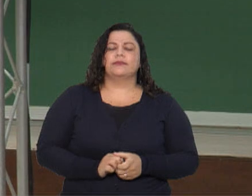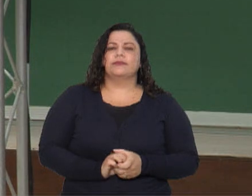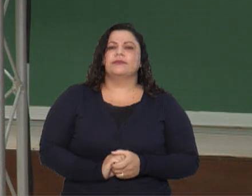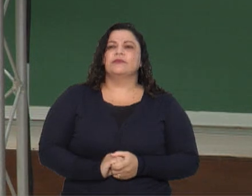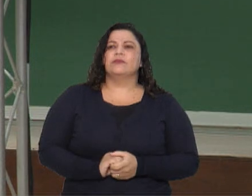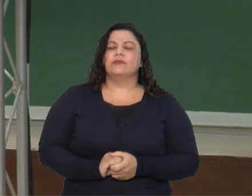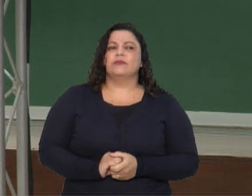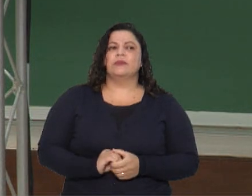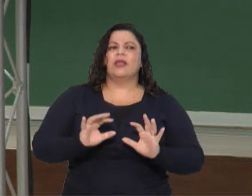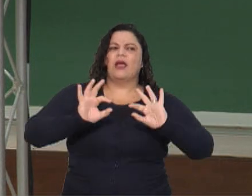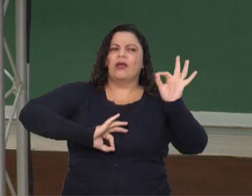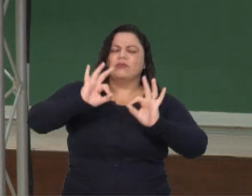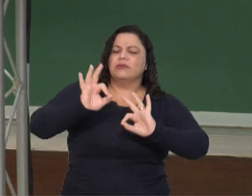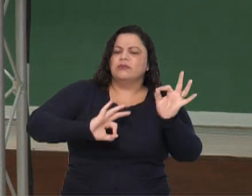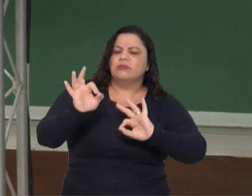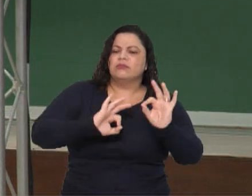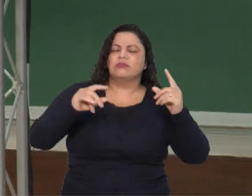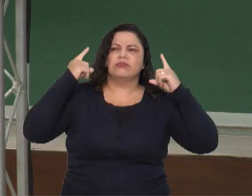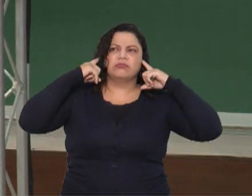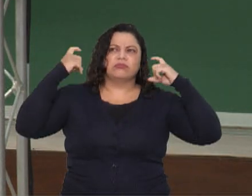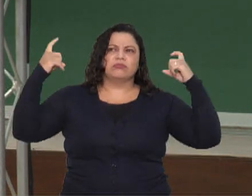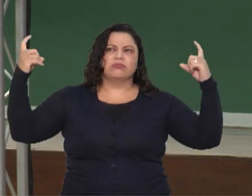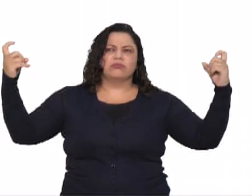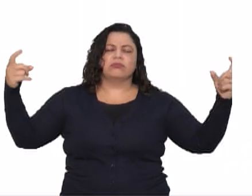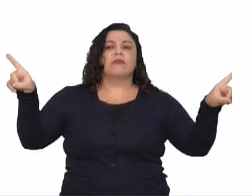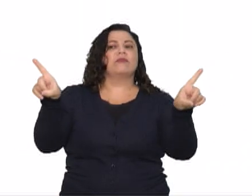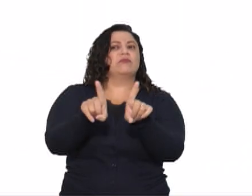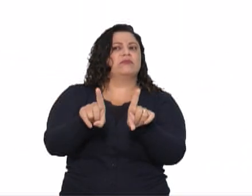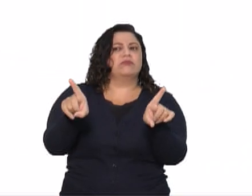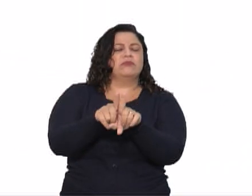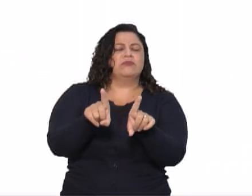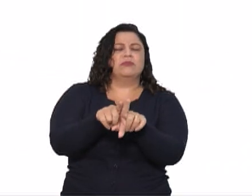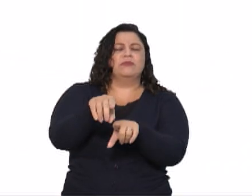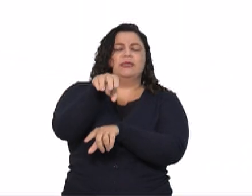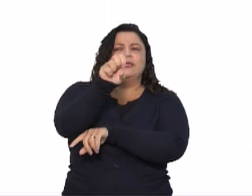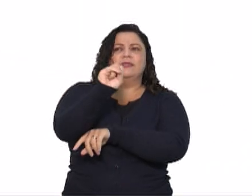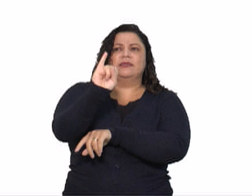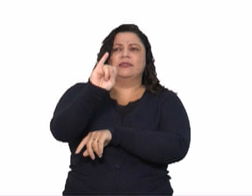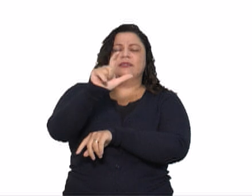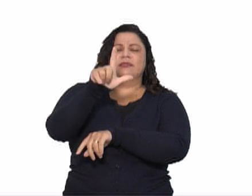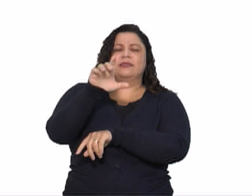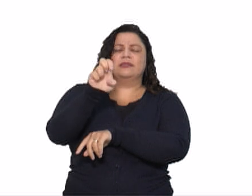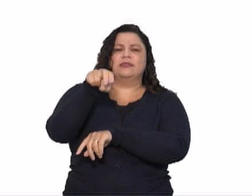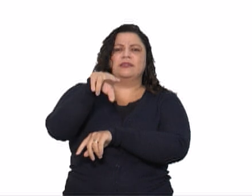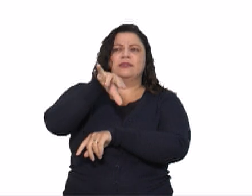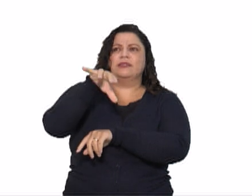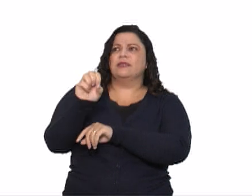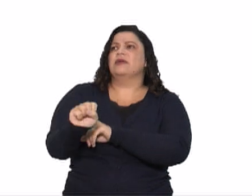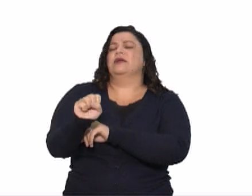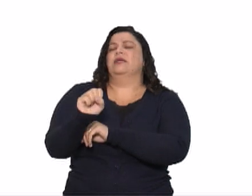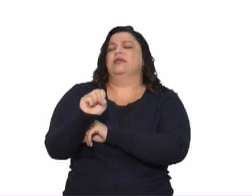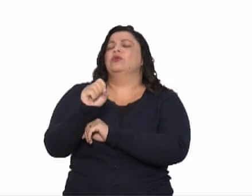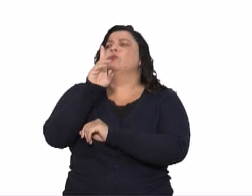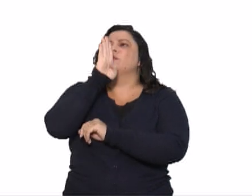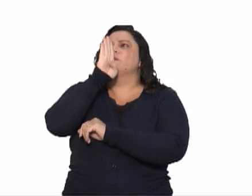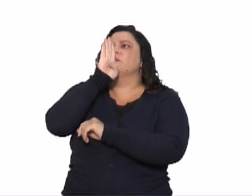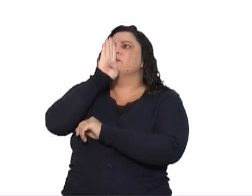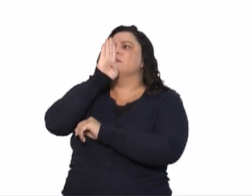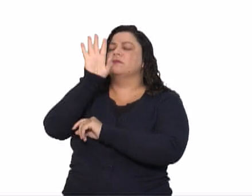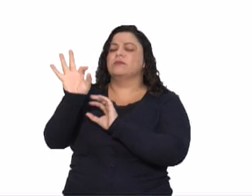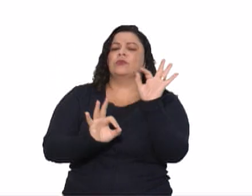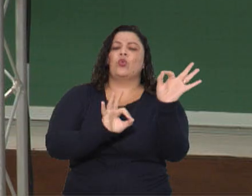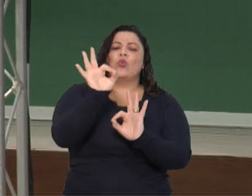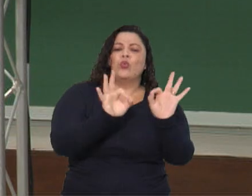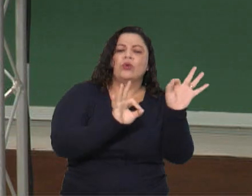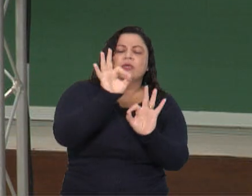Ela é uma organização de sons e silêncios. Essa palavra organização eu vou usar bastante nessa aula, ou